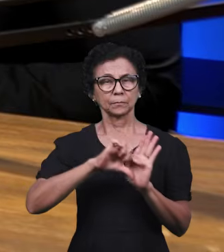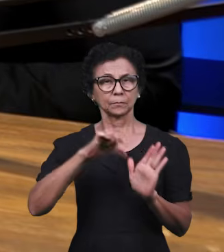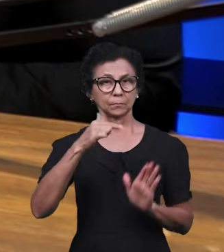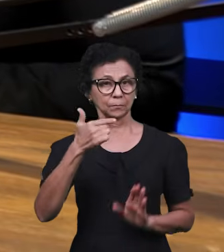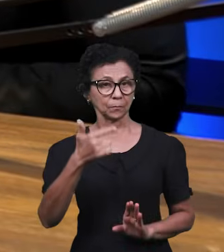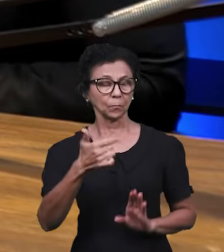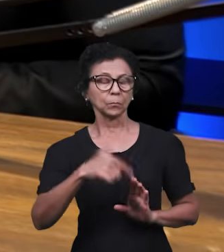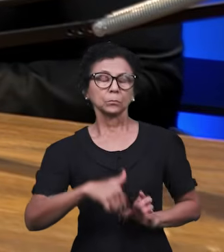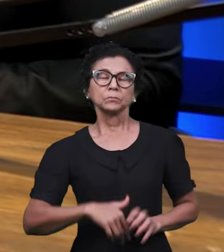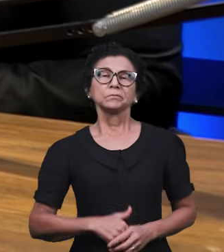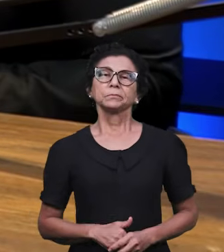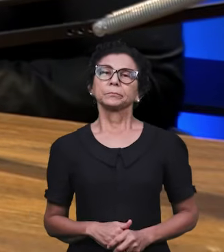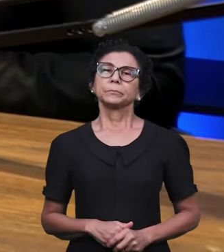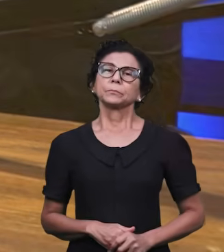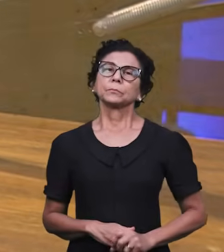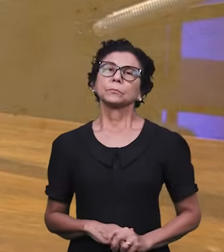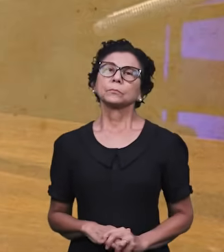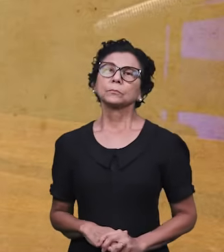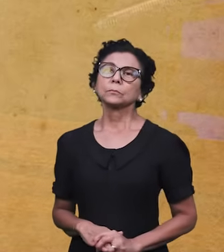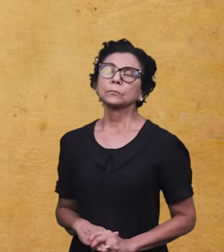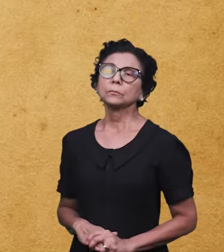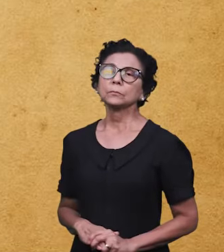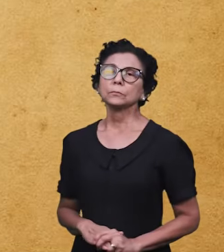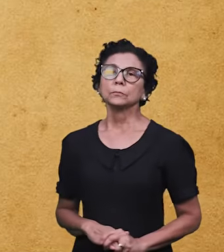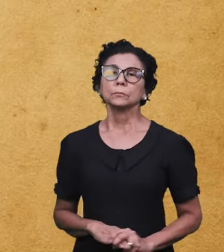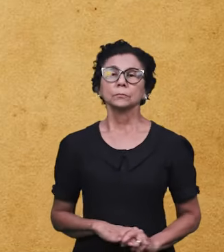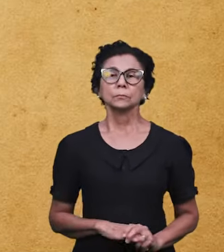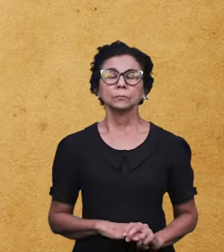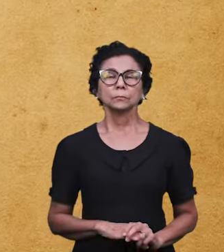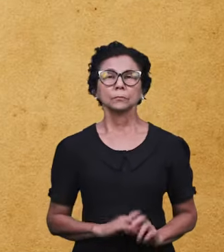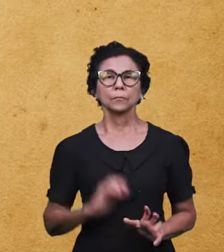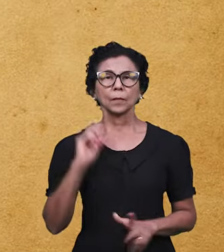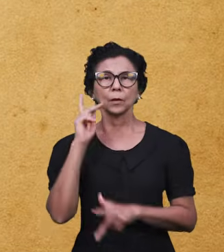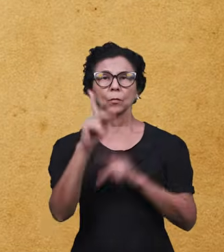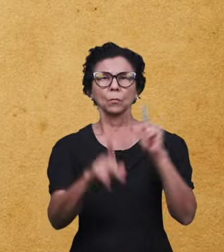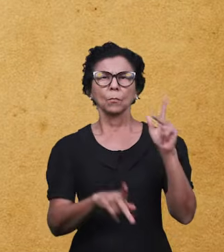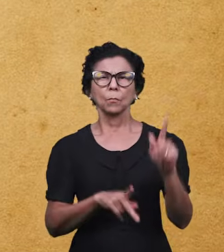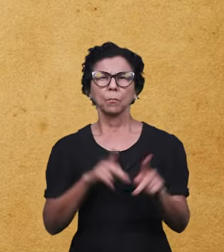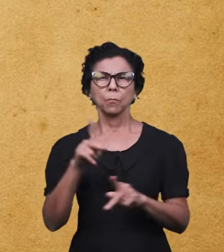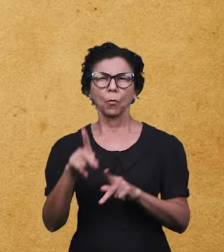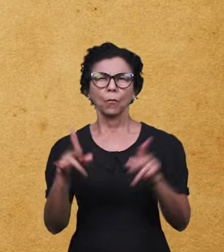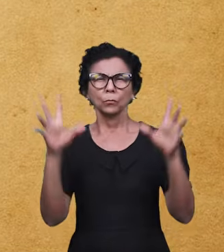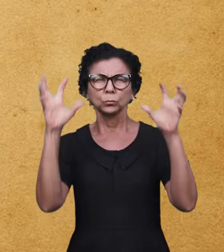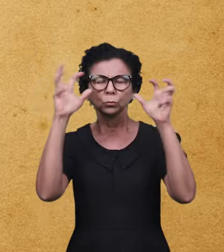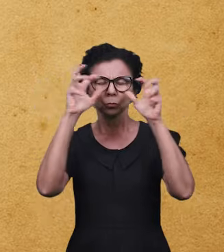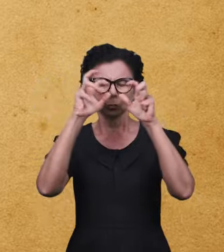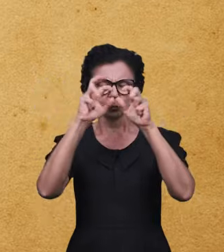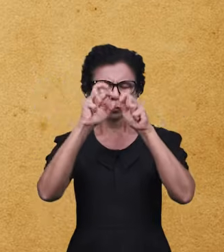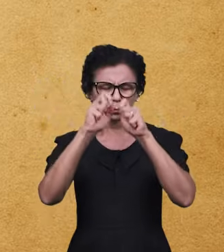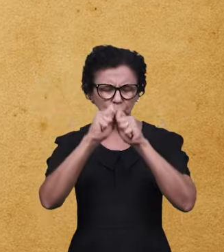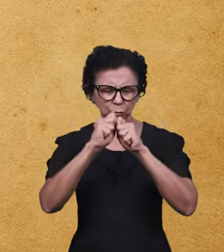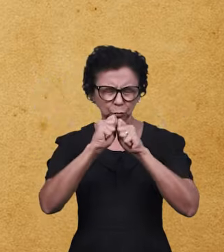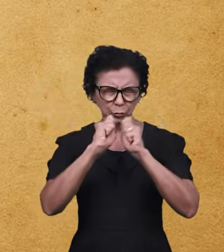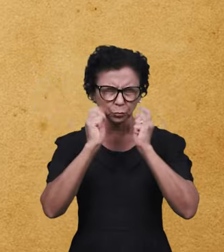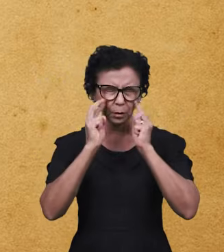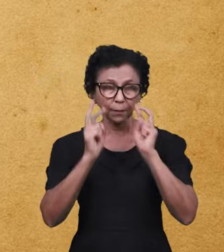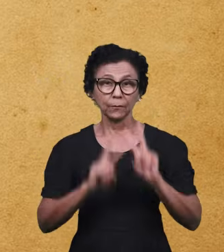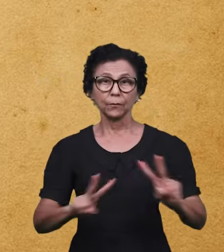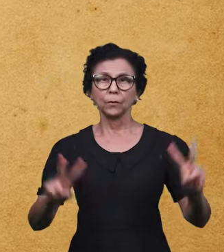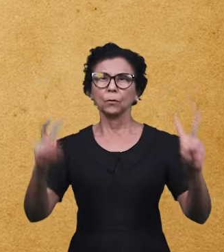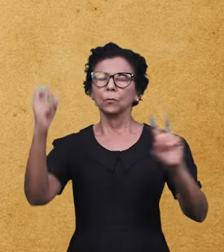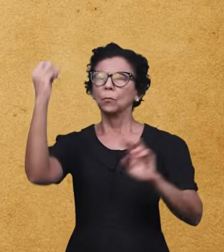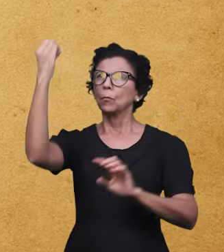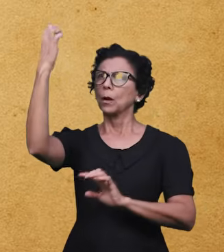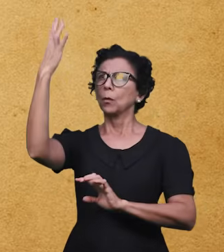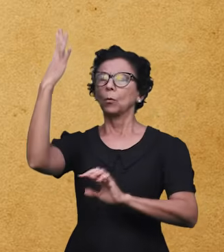2, quando o texto diz assim: e um povo que andava em trevas viu uma grande luz, e sobre os que